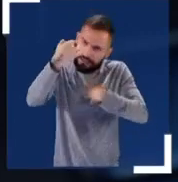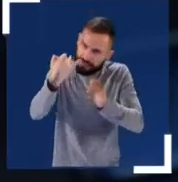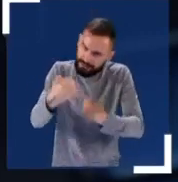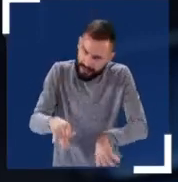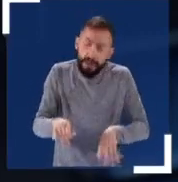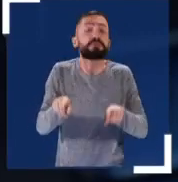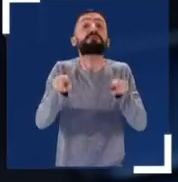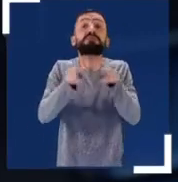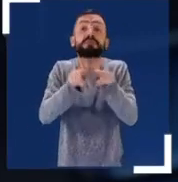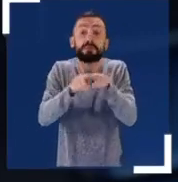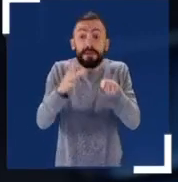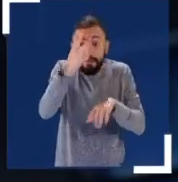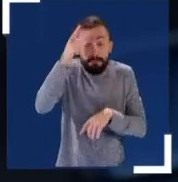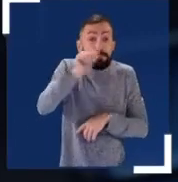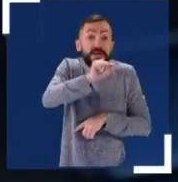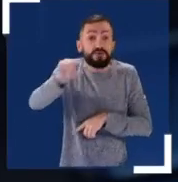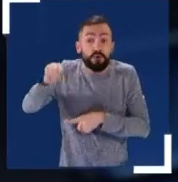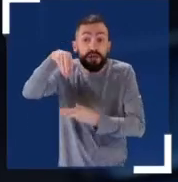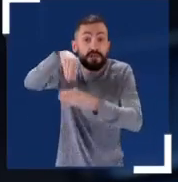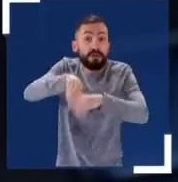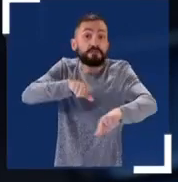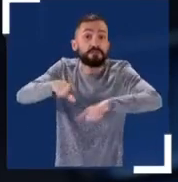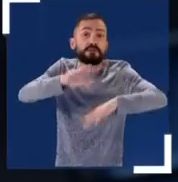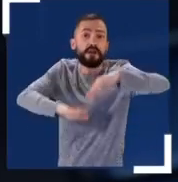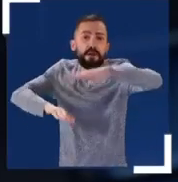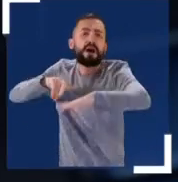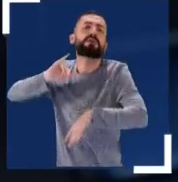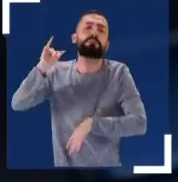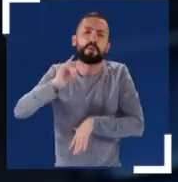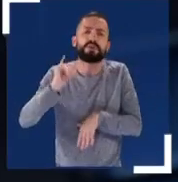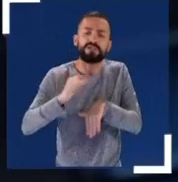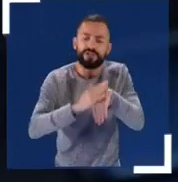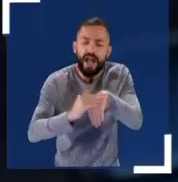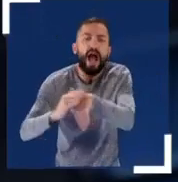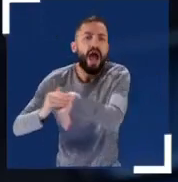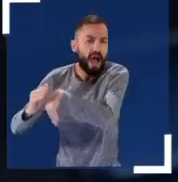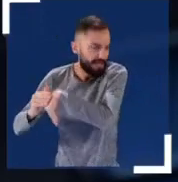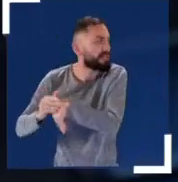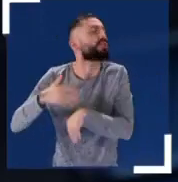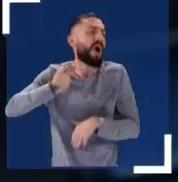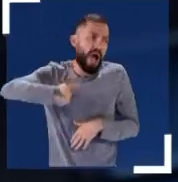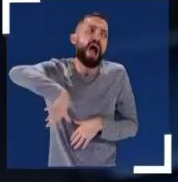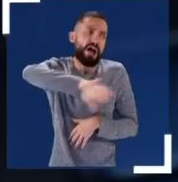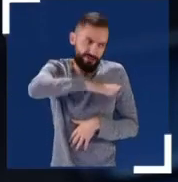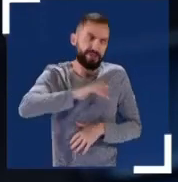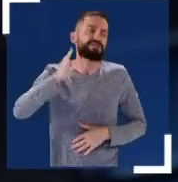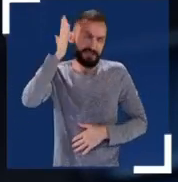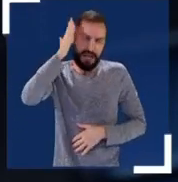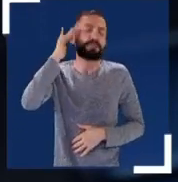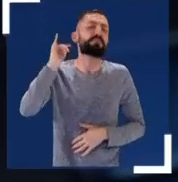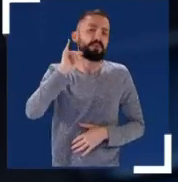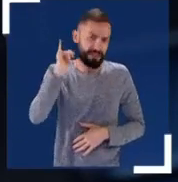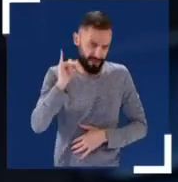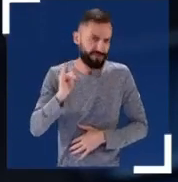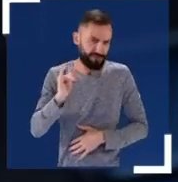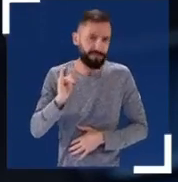os profissionais que tomem conta dessas crianças tenham carinho pelas crianças. É assim que a gente tem tratado. Aqui em São Paulo